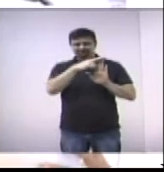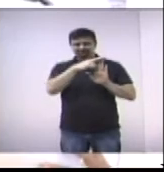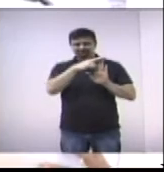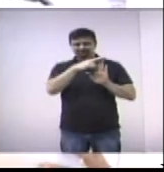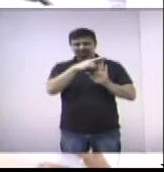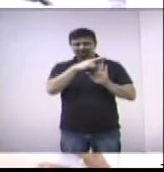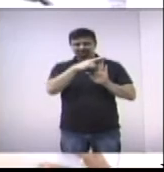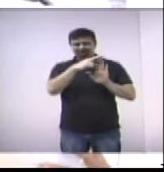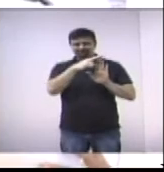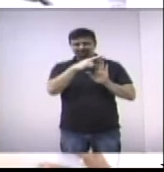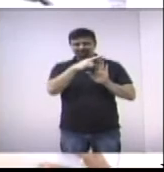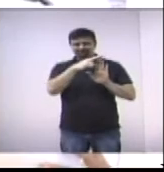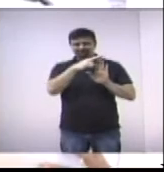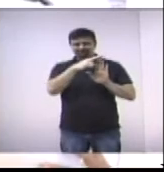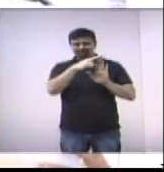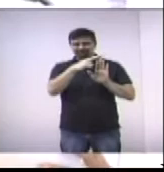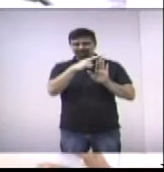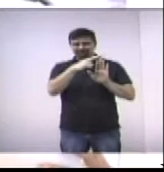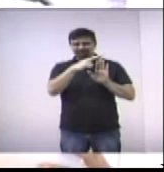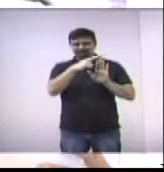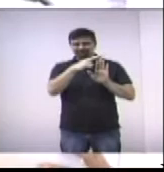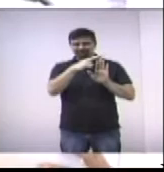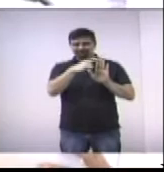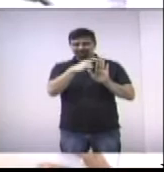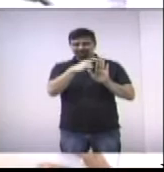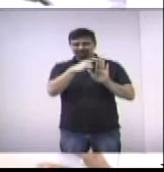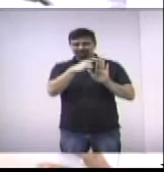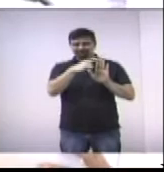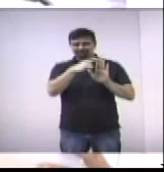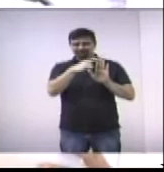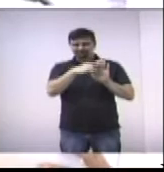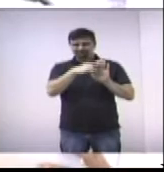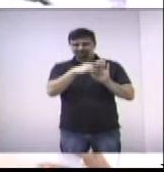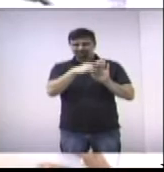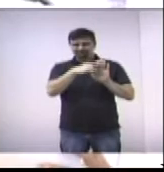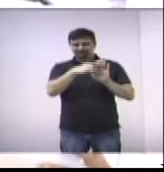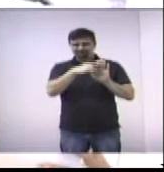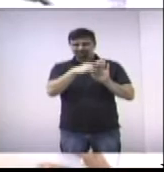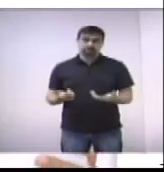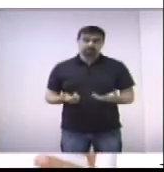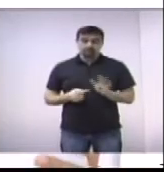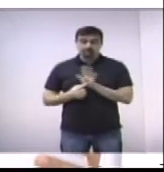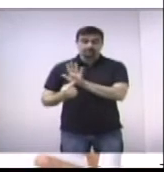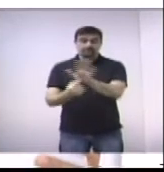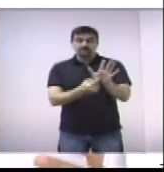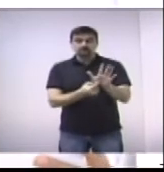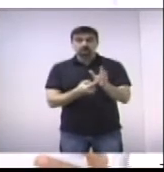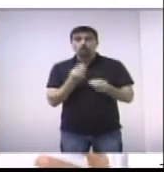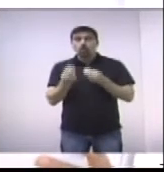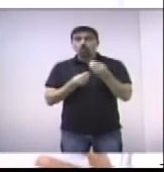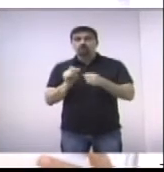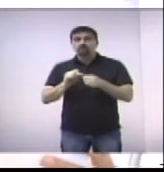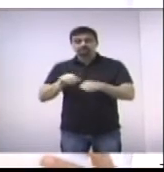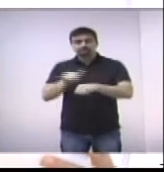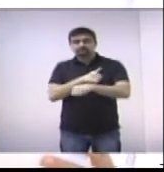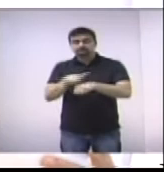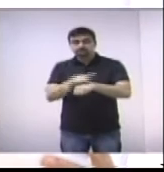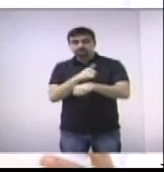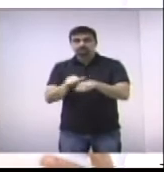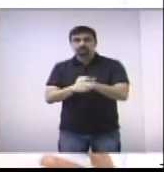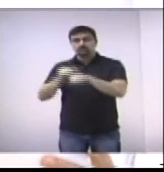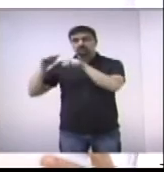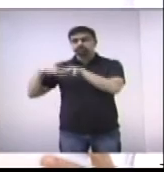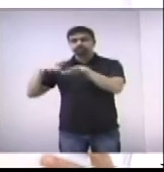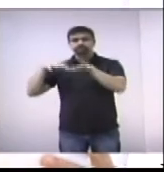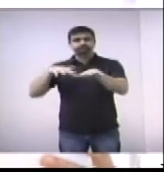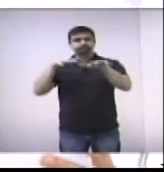Marcelli, datado em 5 de fevereiro de 2010, DOC em anexo, organização dá um jeito. Escolas desfilam